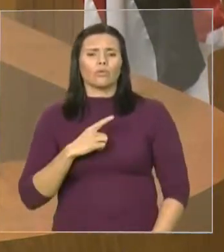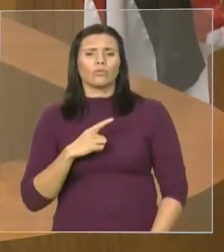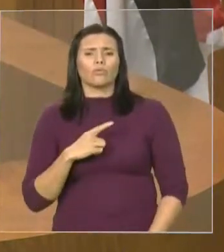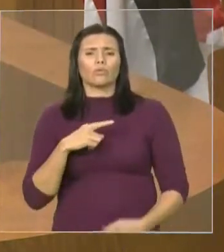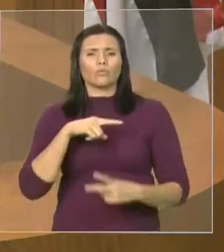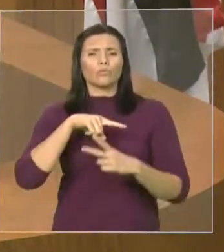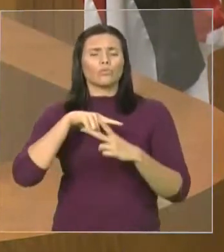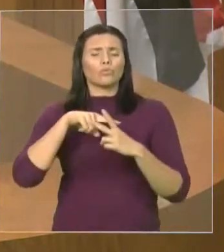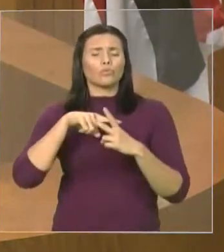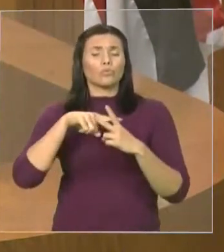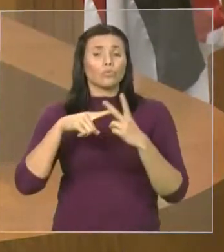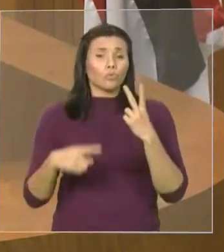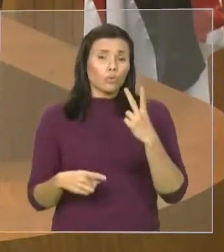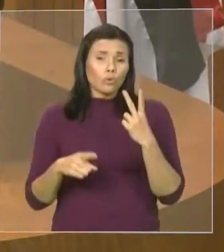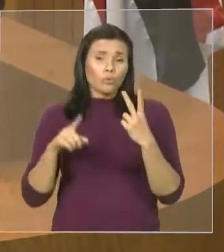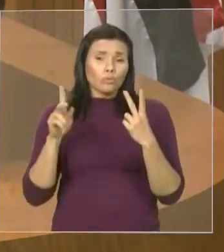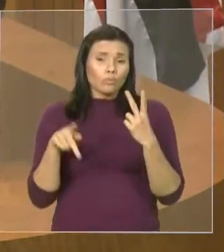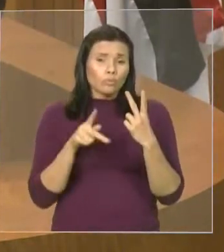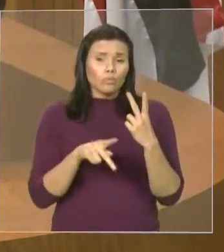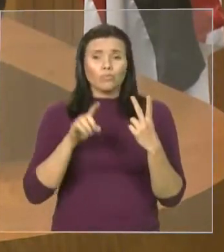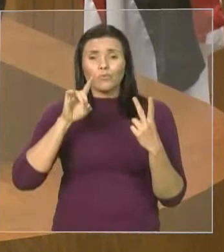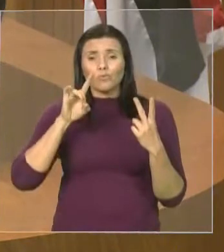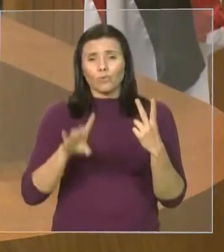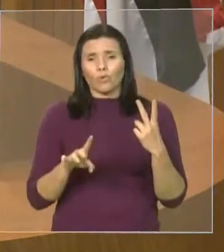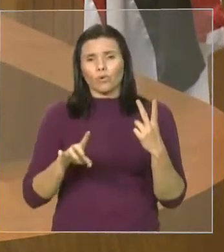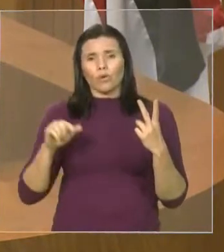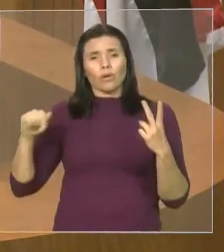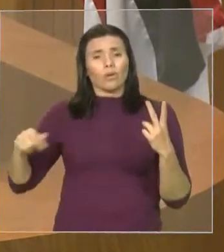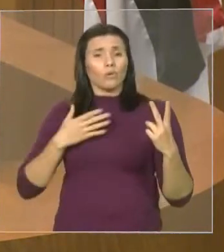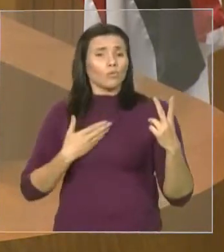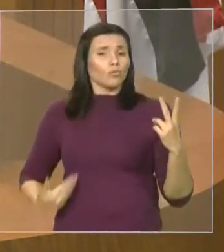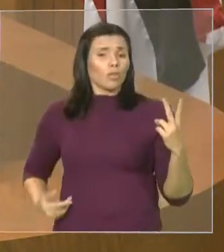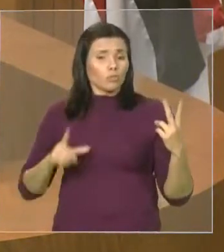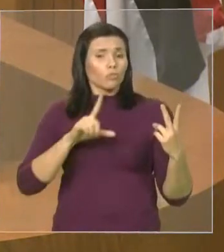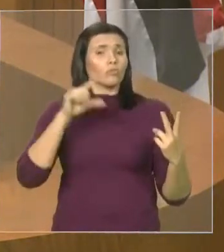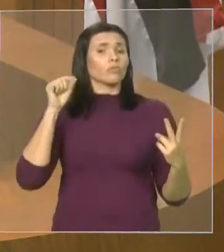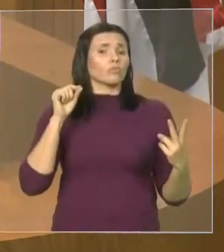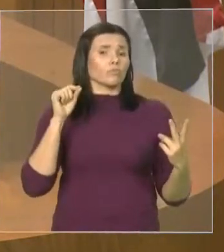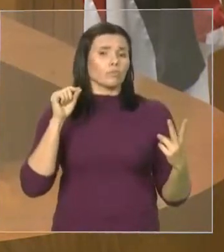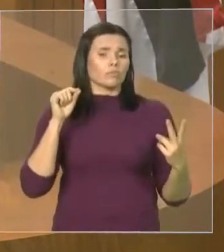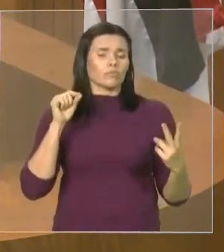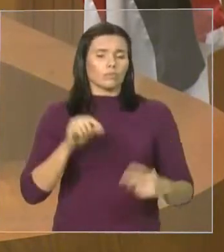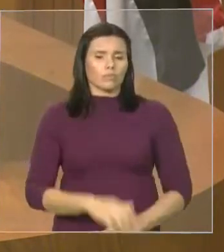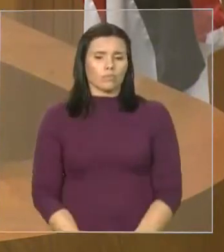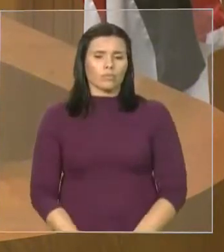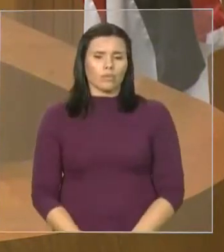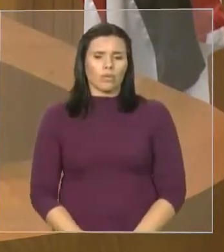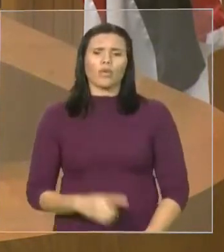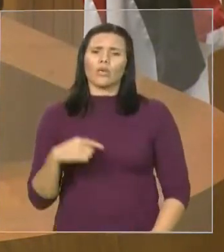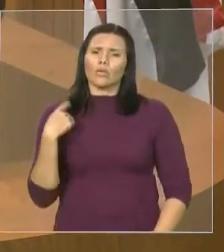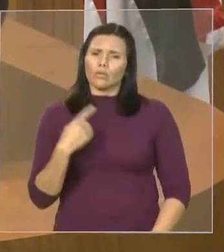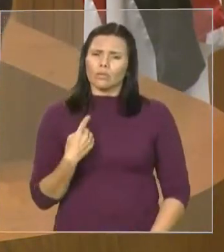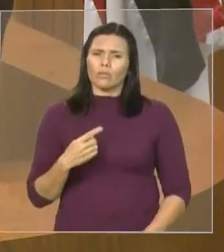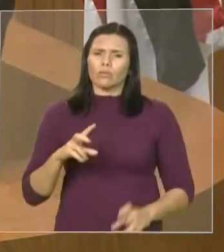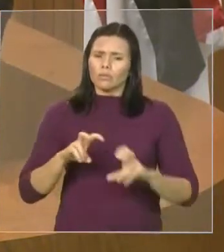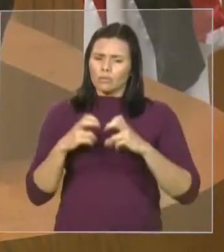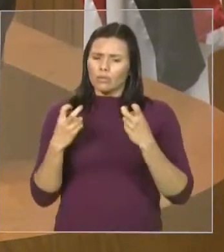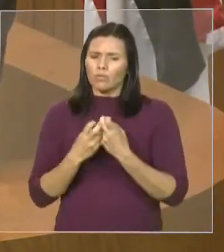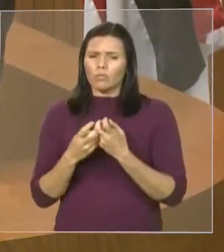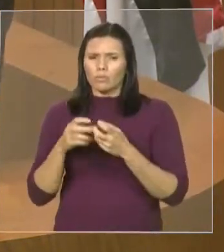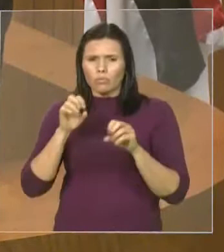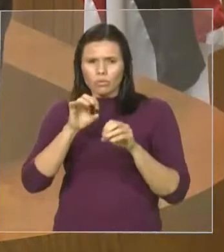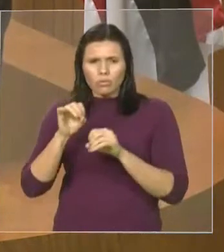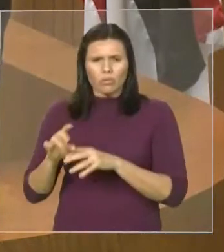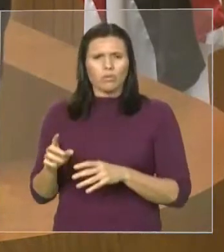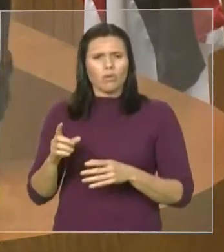governo do Estado. E o que nós fizemos? Discutimos através da Comissão de Educação, realizamos 2